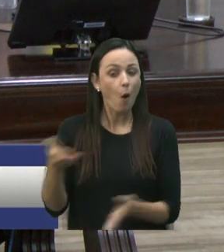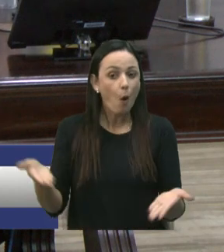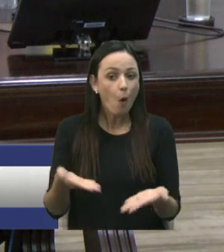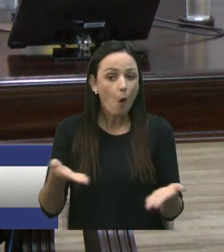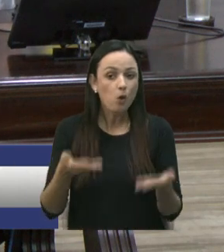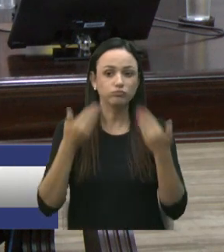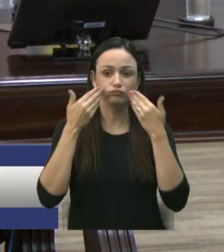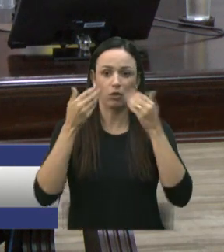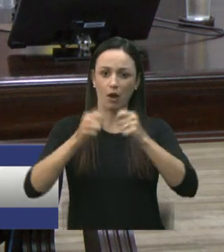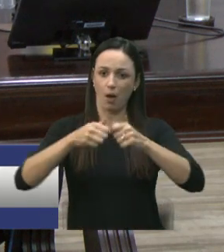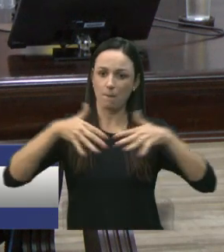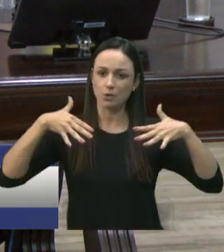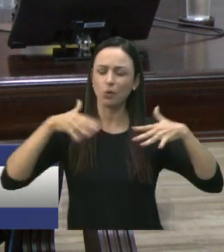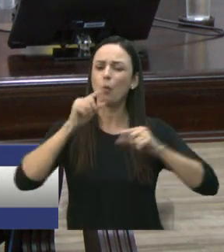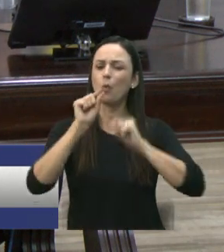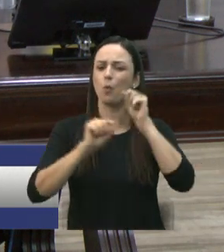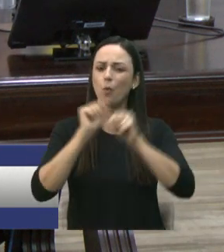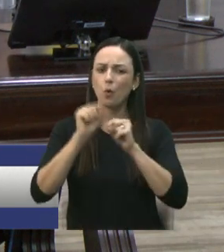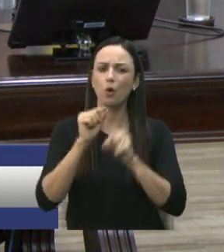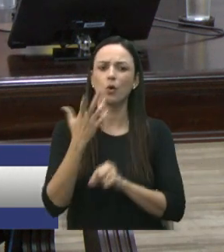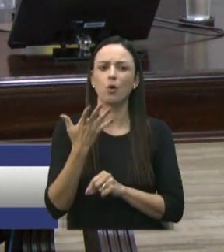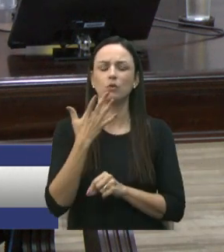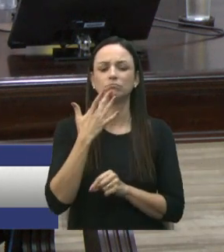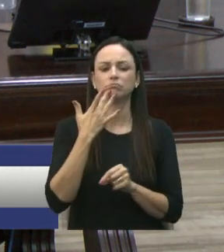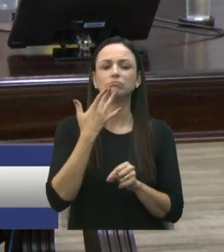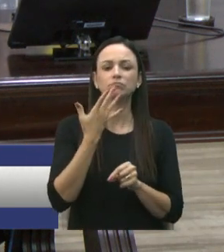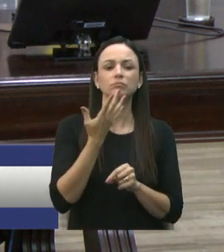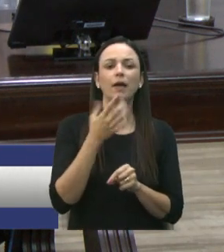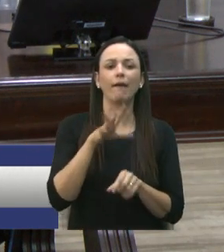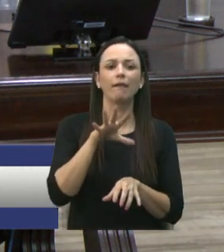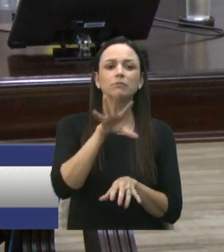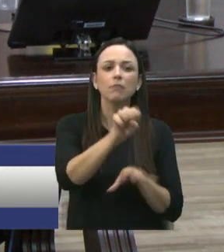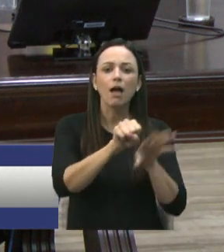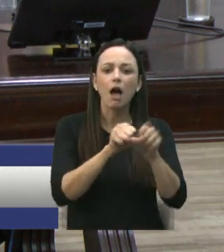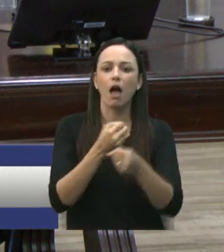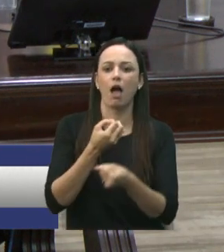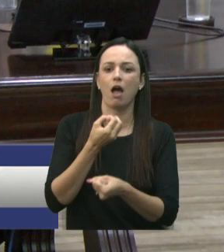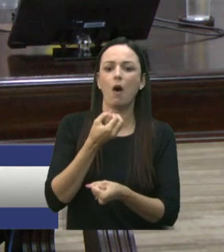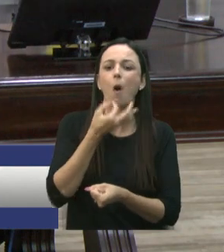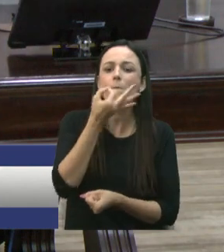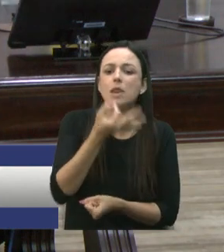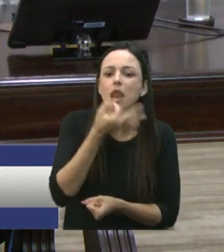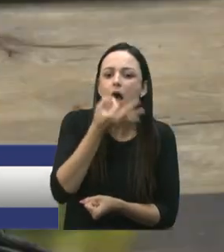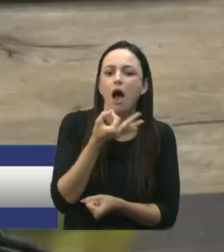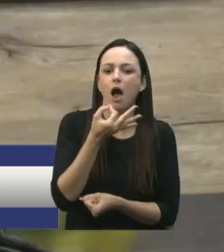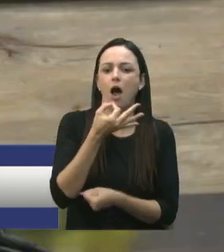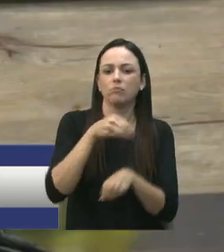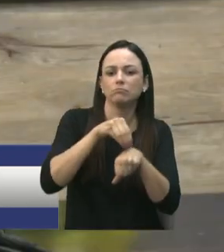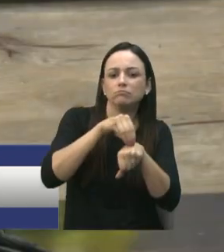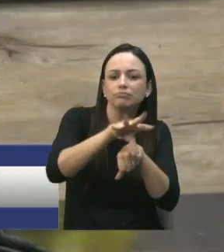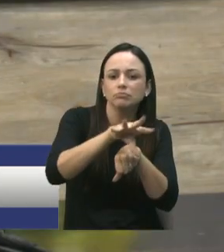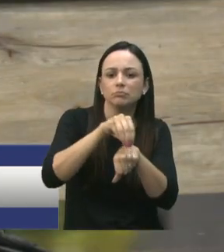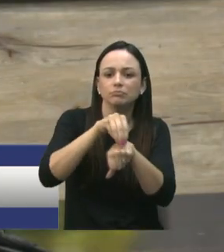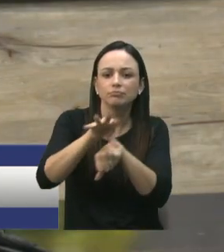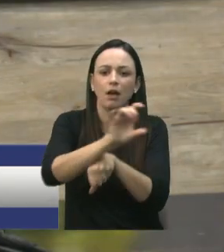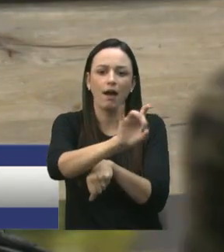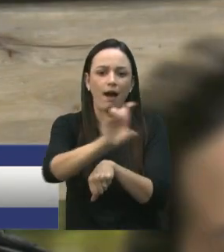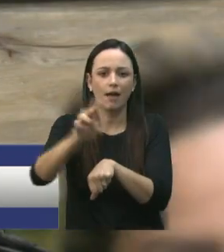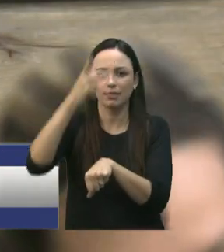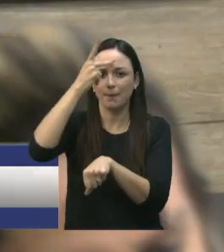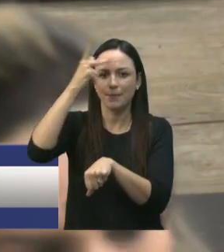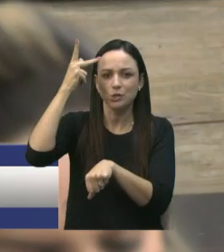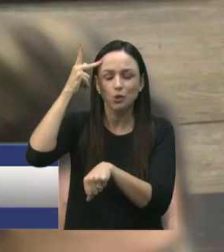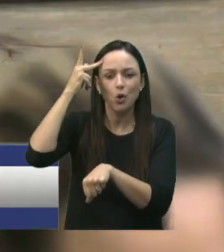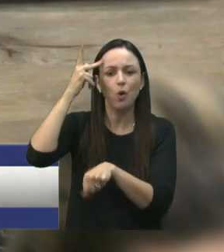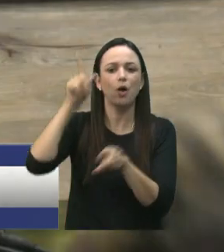pública visa também colher sugestões do público presente, dos nobres vereadores, das pessoas